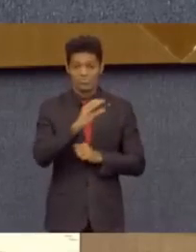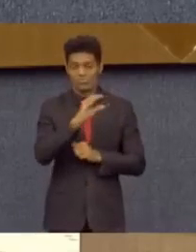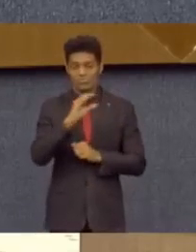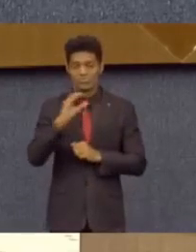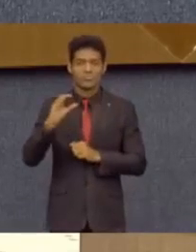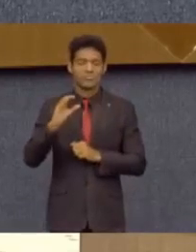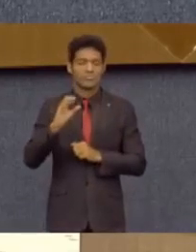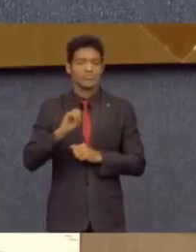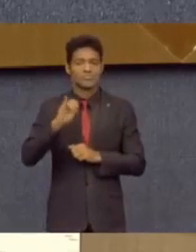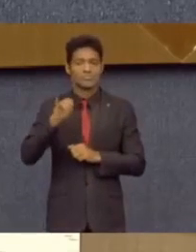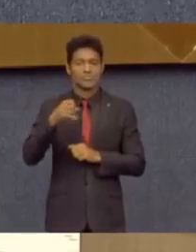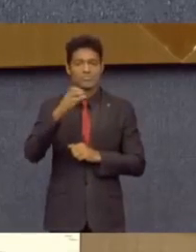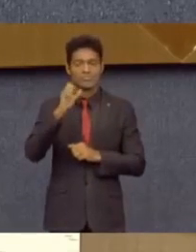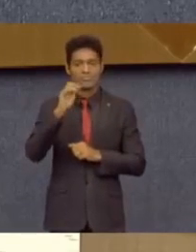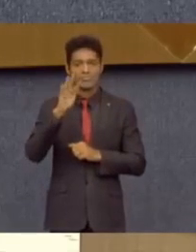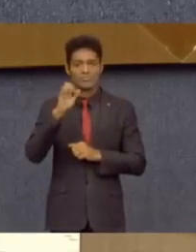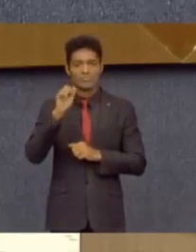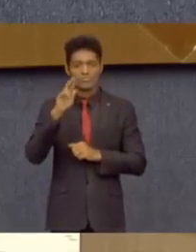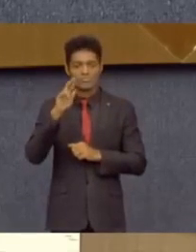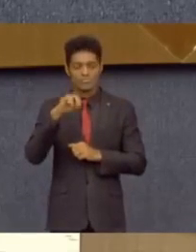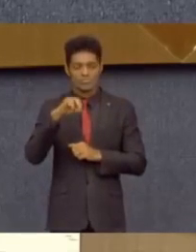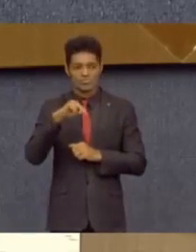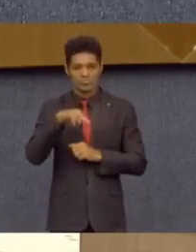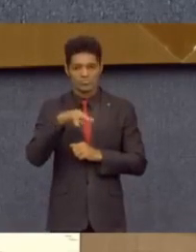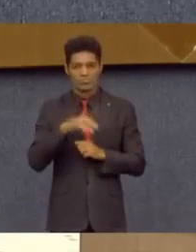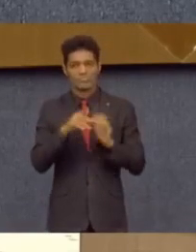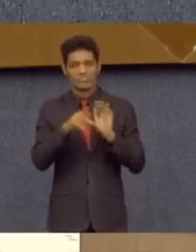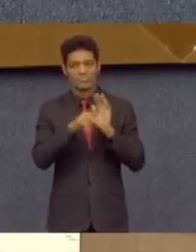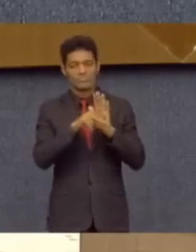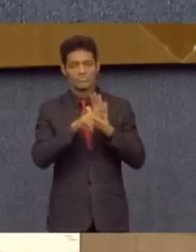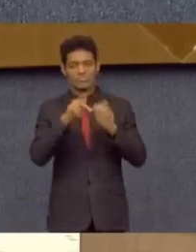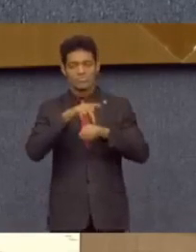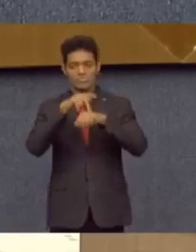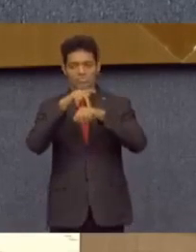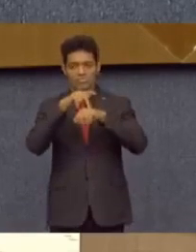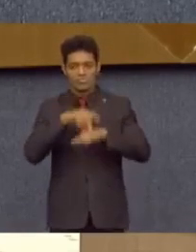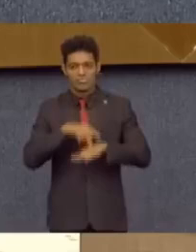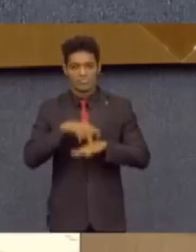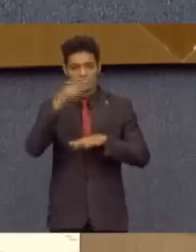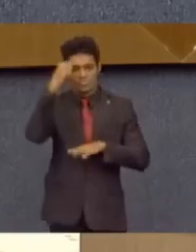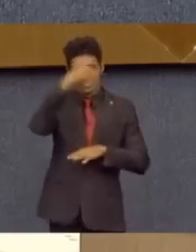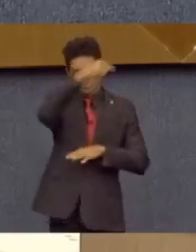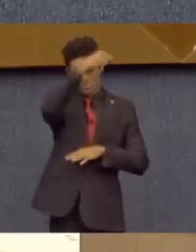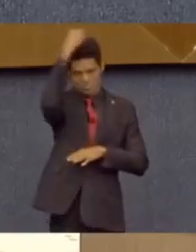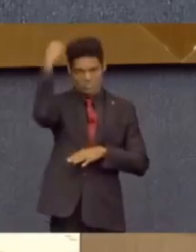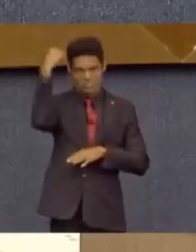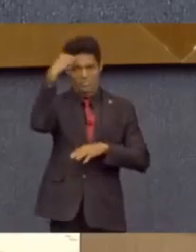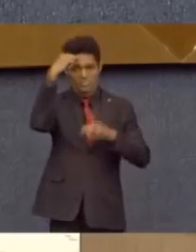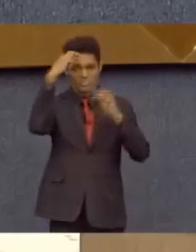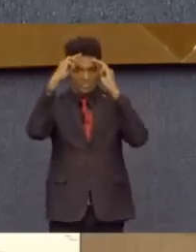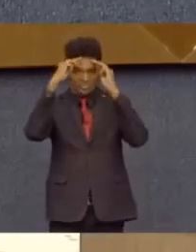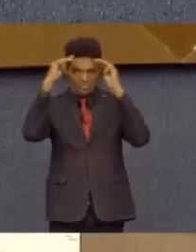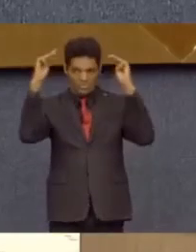padre Jefferson Martins da Conceição, da paróquia Santa Dulce dos Pobres.